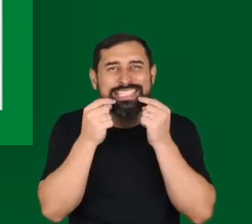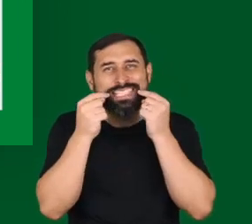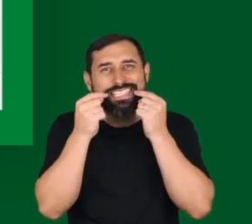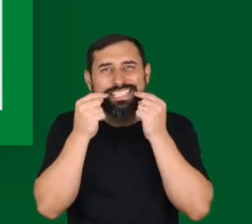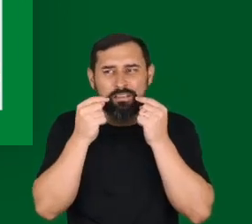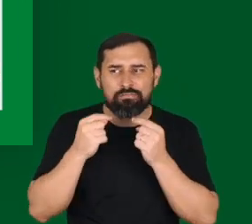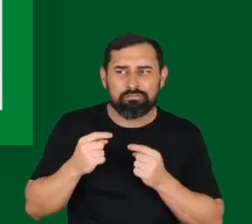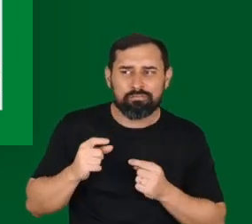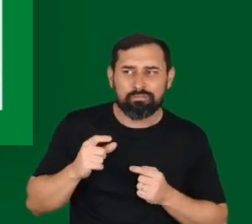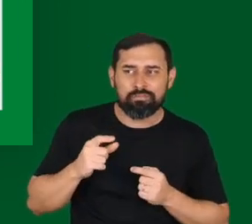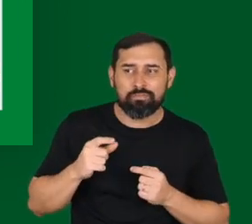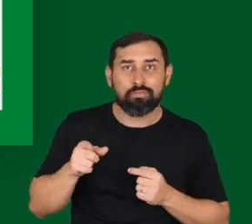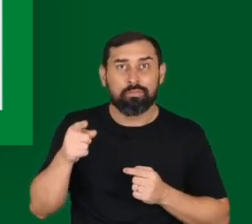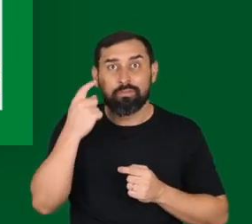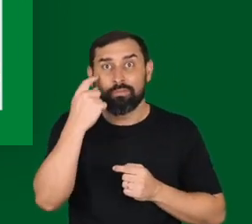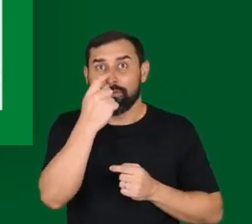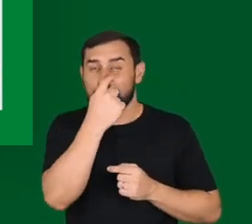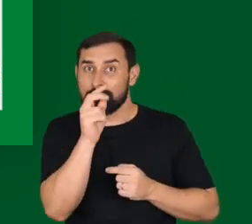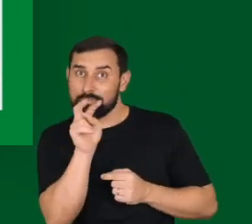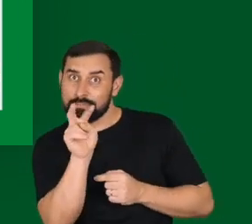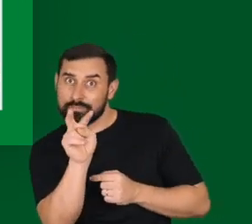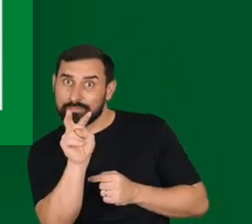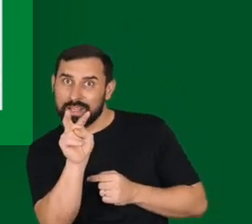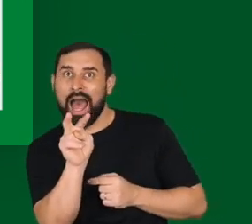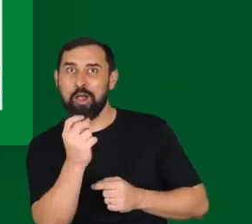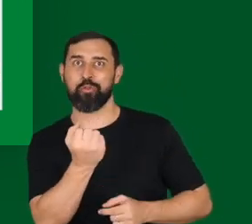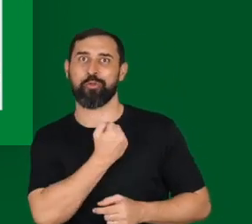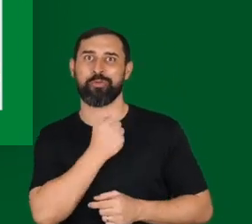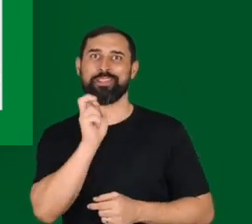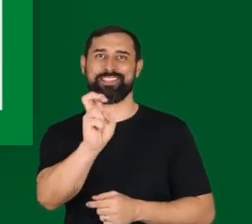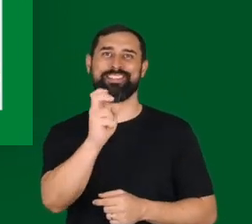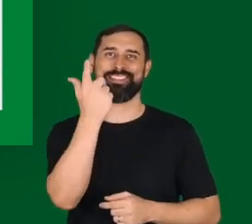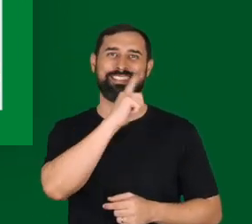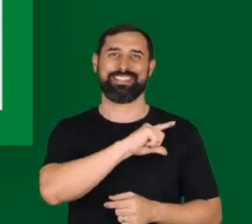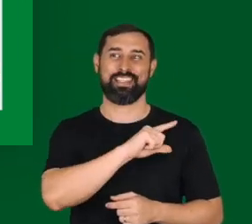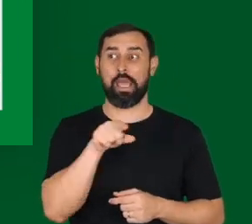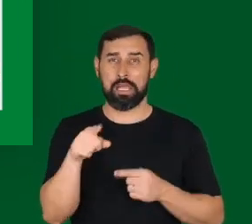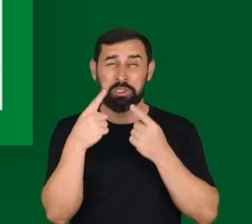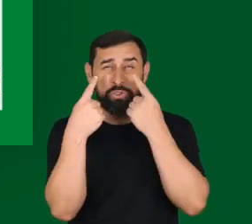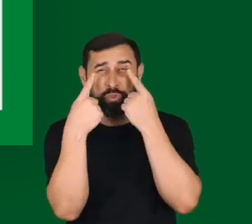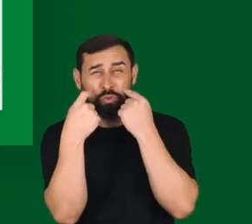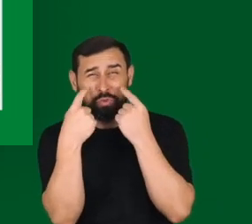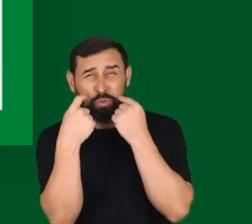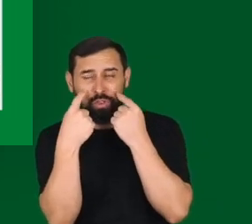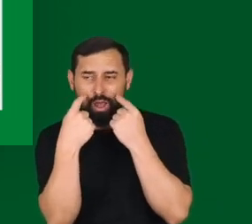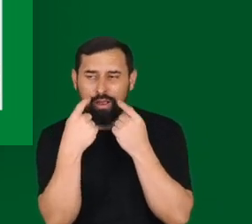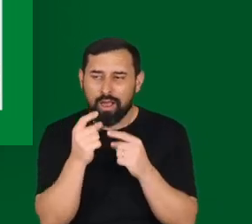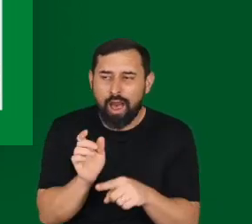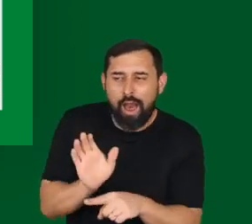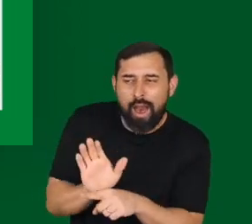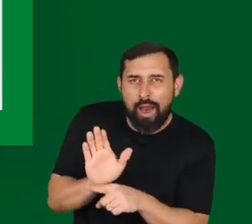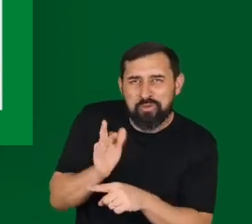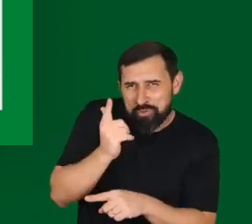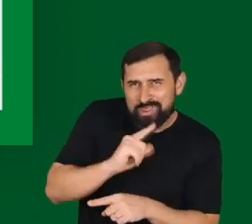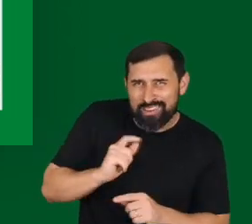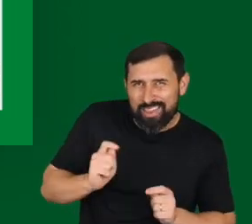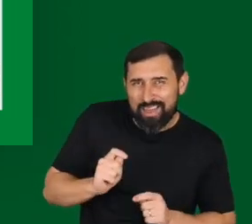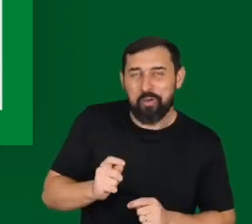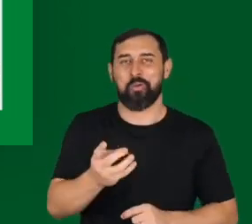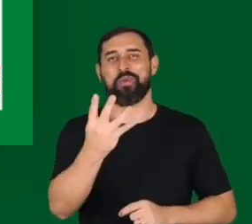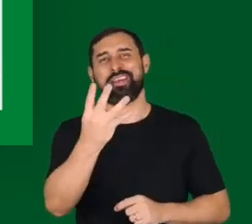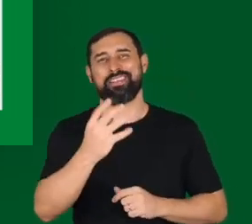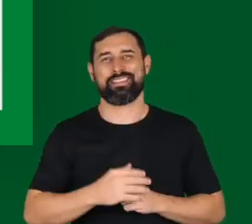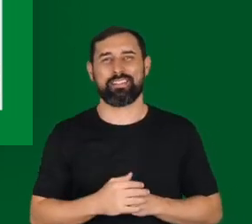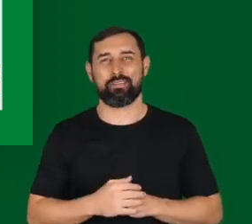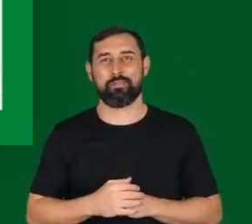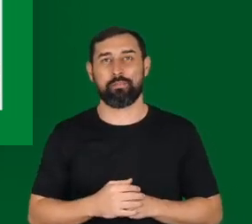ele fixa você com o olhar, ele ganha número 5. Ele chora, mas é um choro consolável, é 4. Se ele